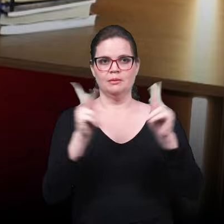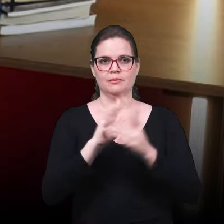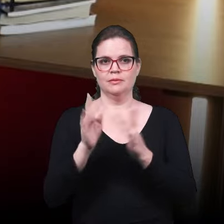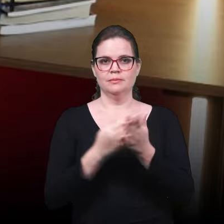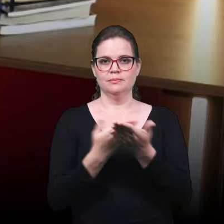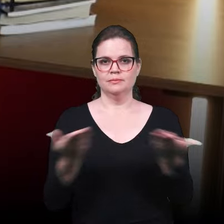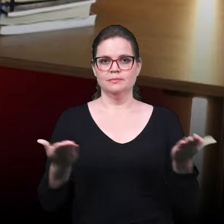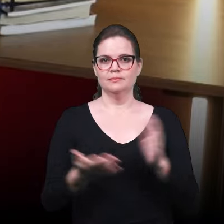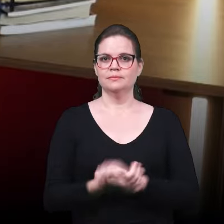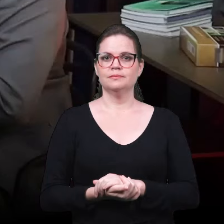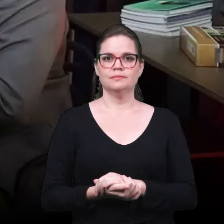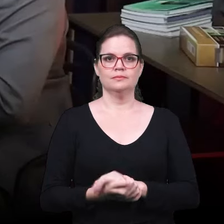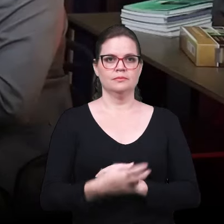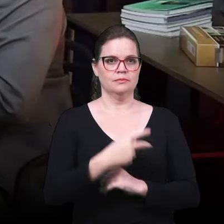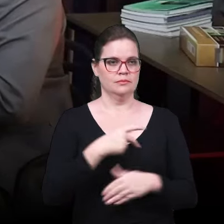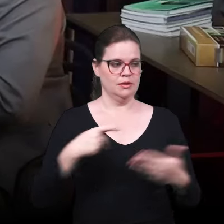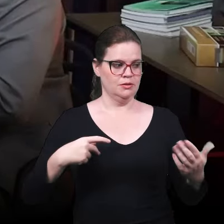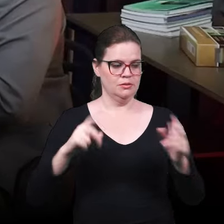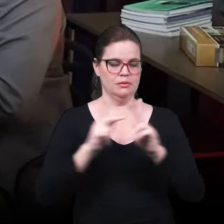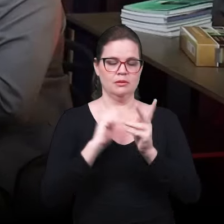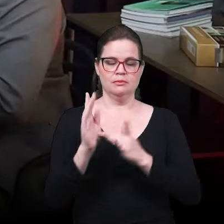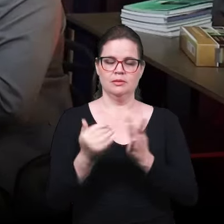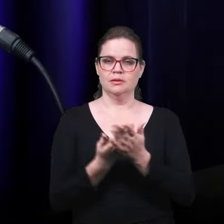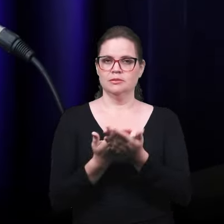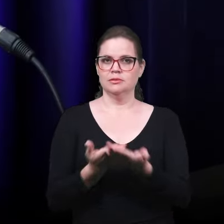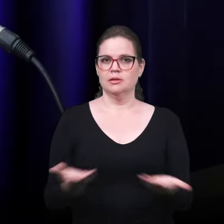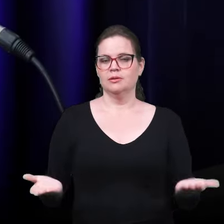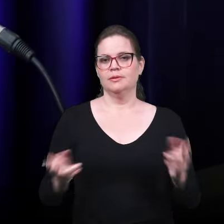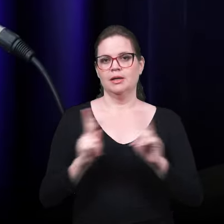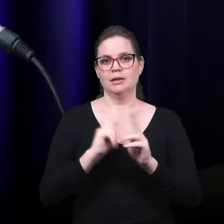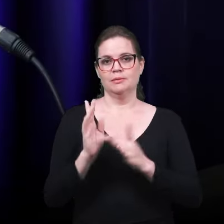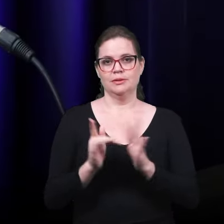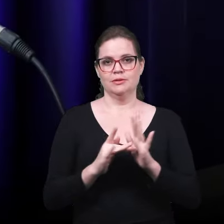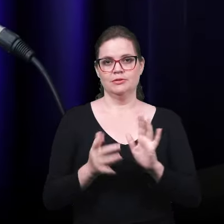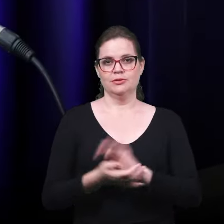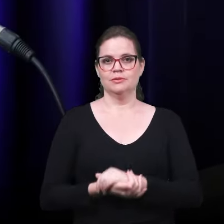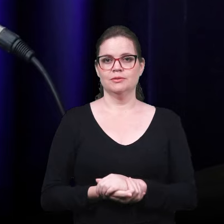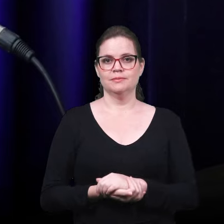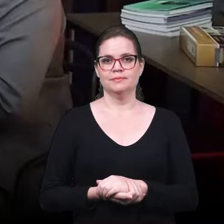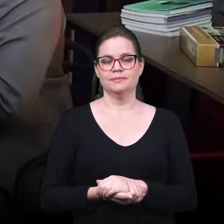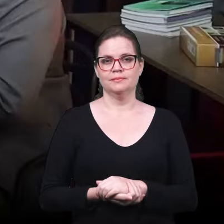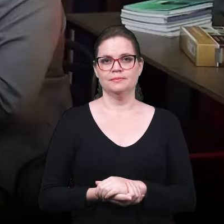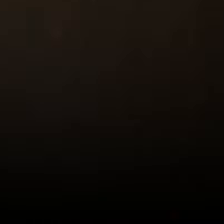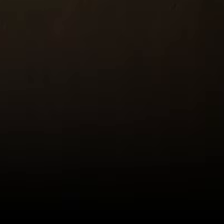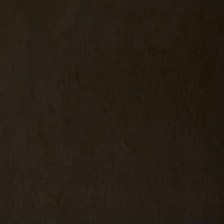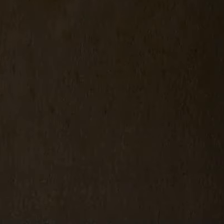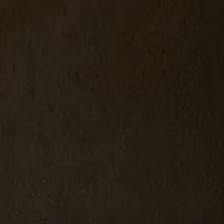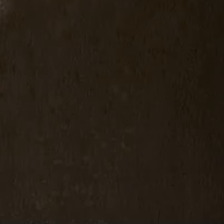paz do Senhor Jesus, a paz do seu pastor Roberto. A paz do Senhor pastor Alex, a paz do Senhor a todos os irmãos.